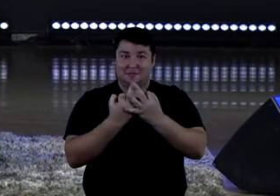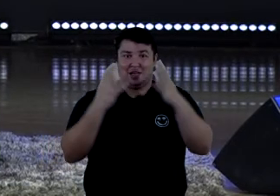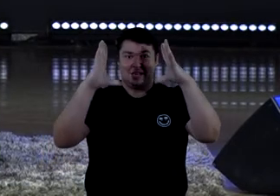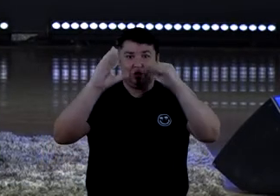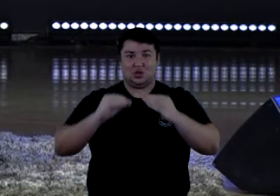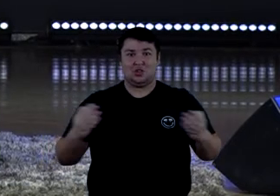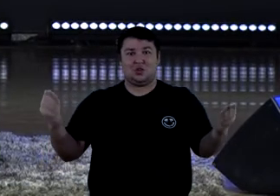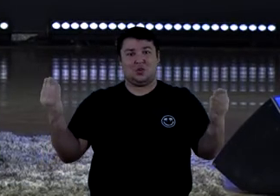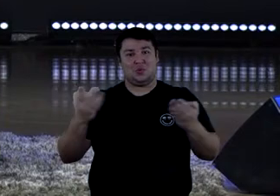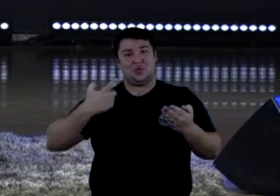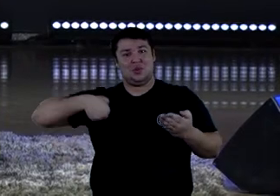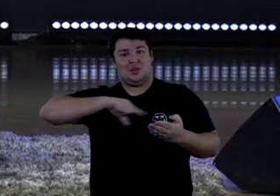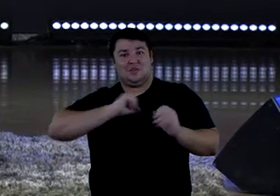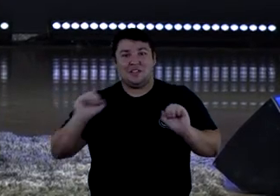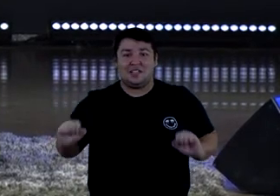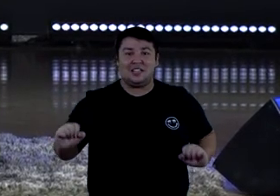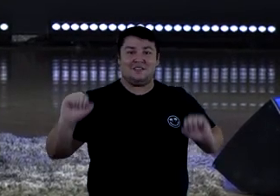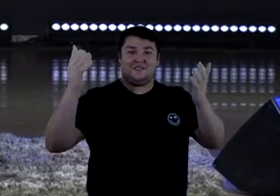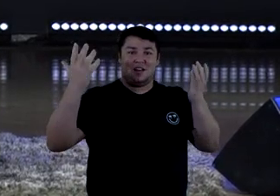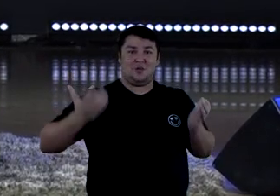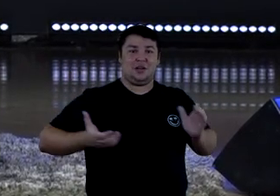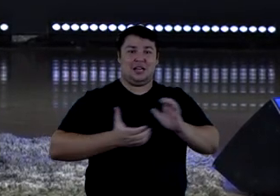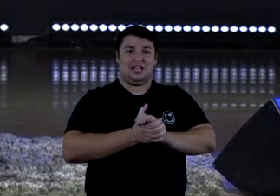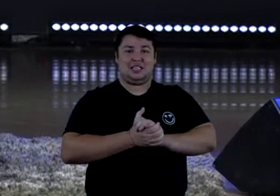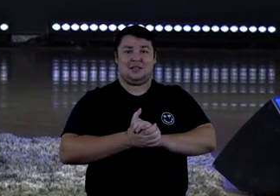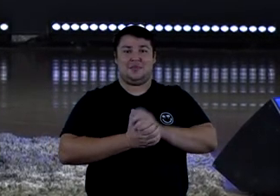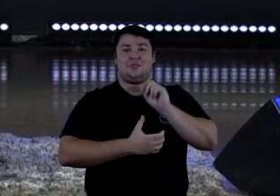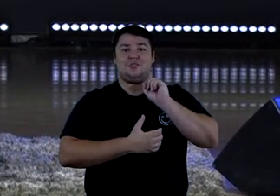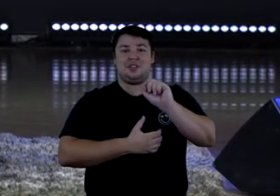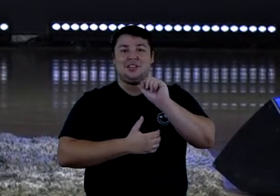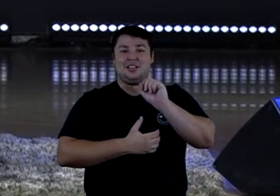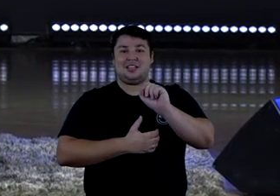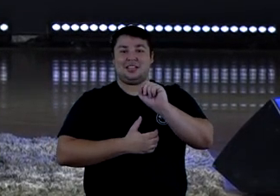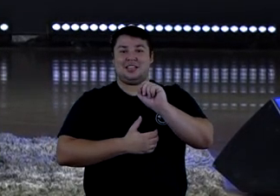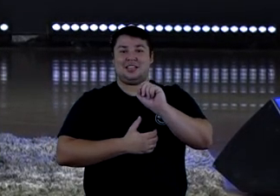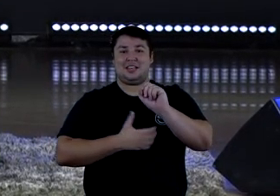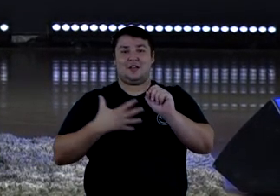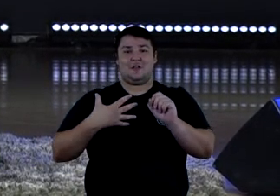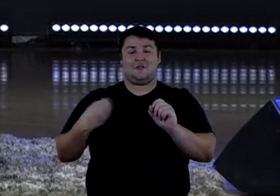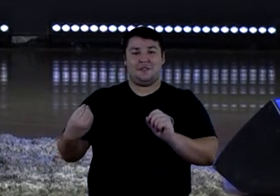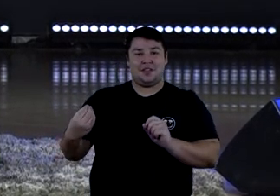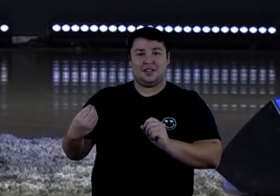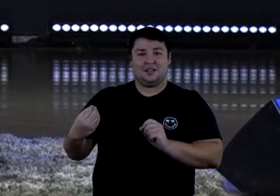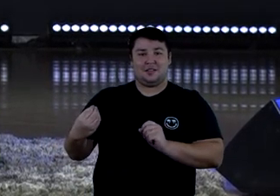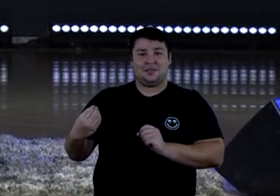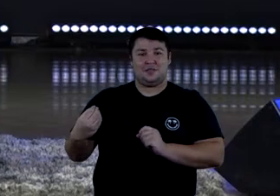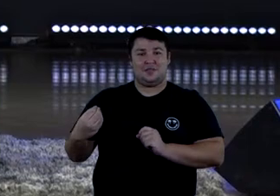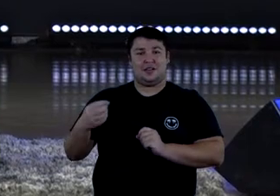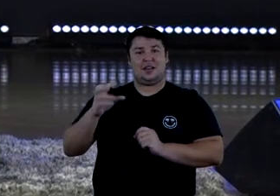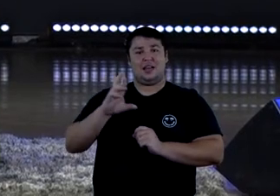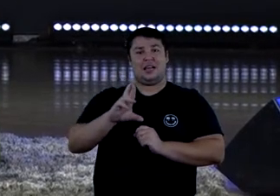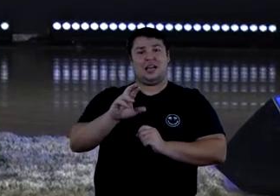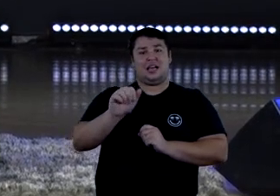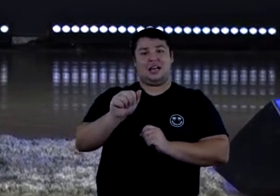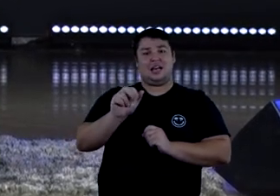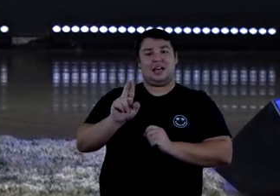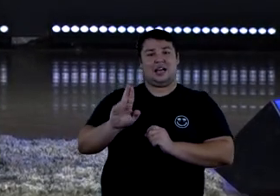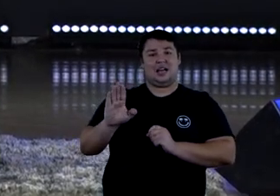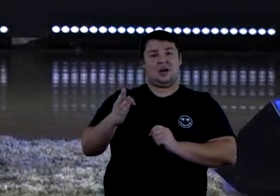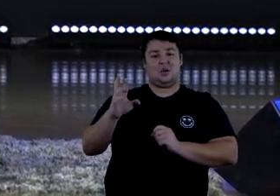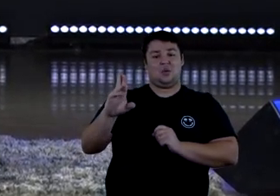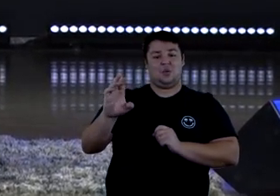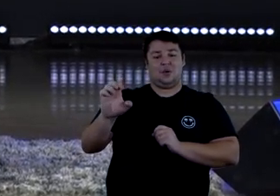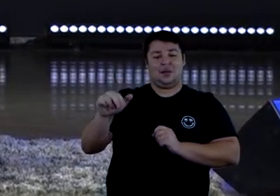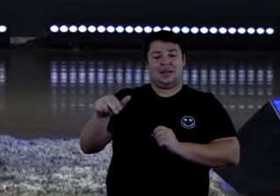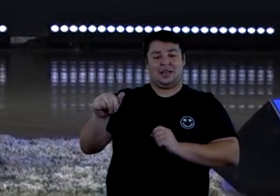vamos celebrar o casamento e a consagração dos filhos do Raul e da Renata. A igreja